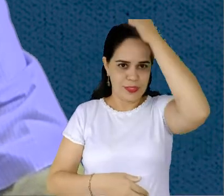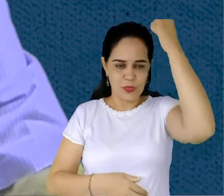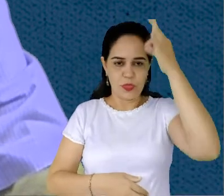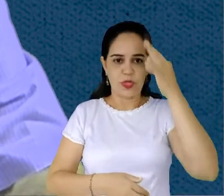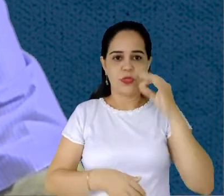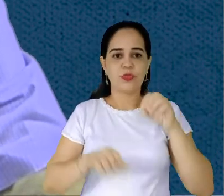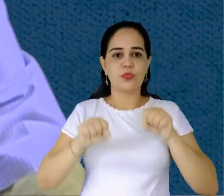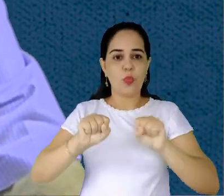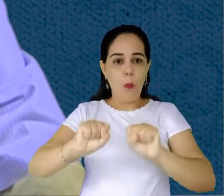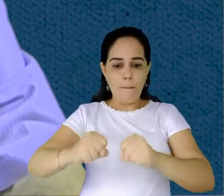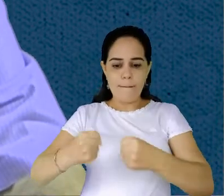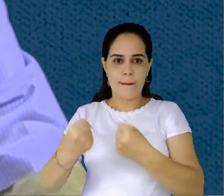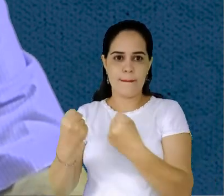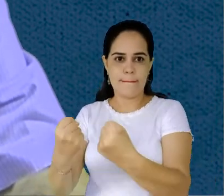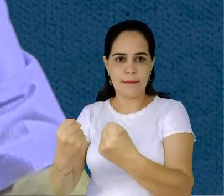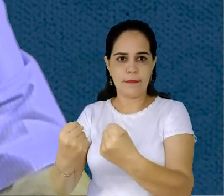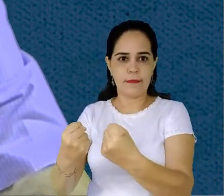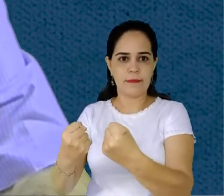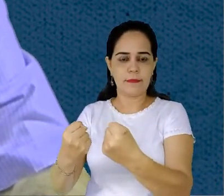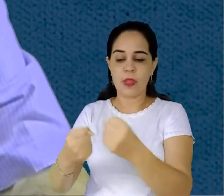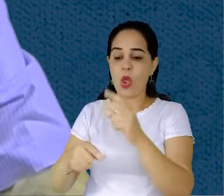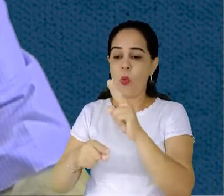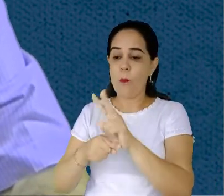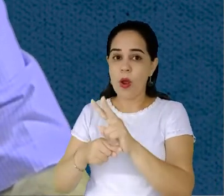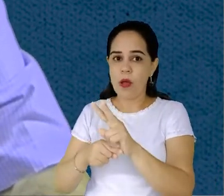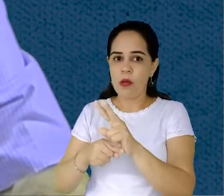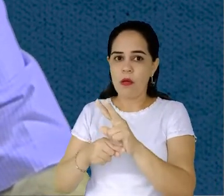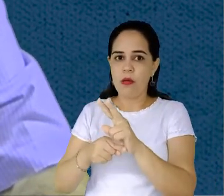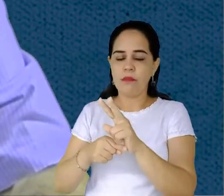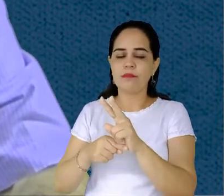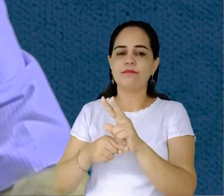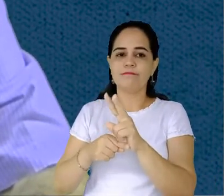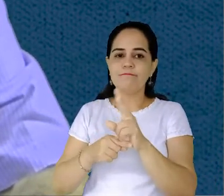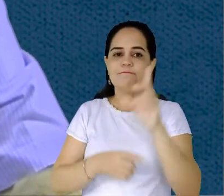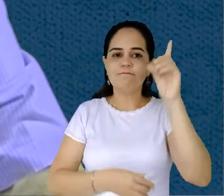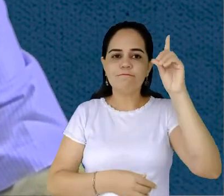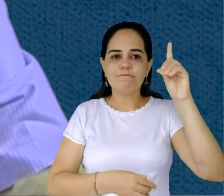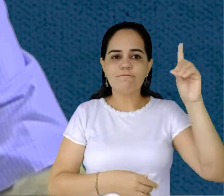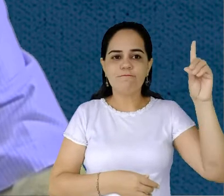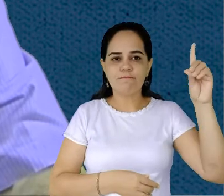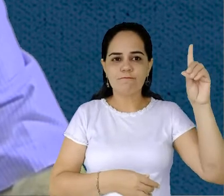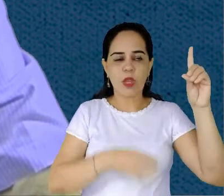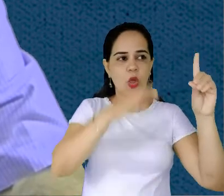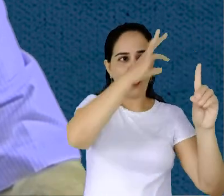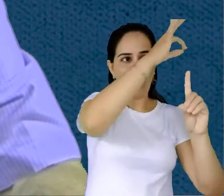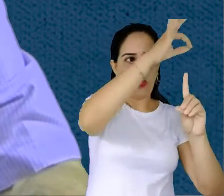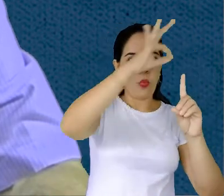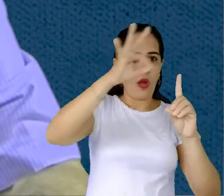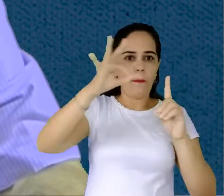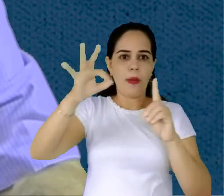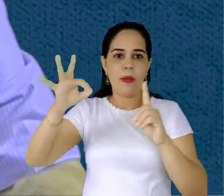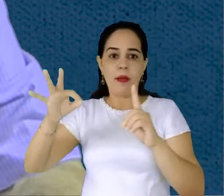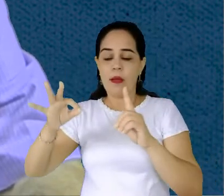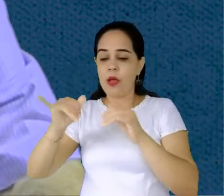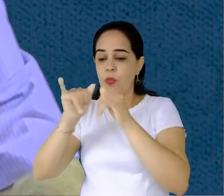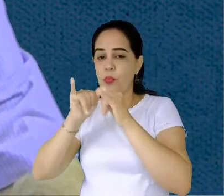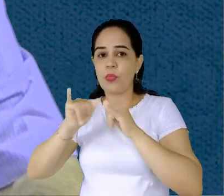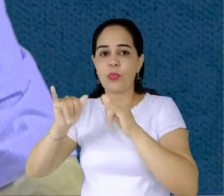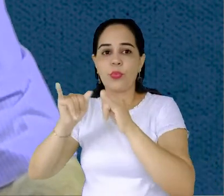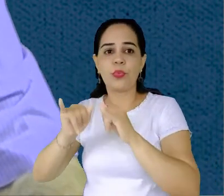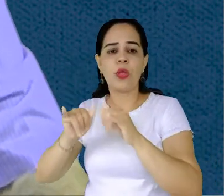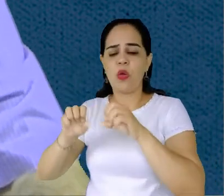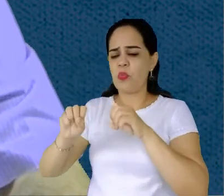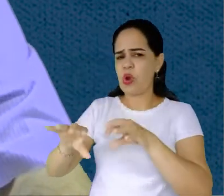o defensor, o Espírito Santo, que o Pai enviará em meu nome,